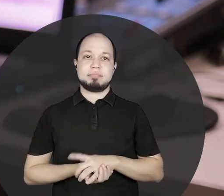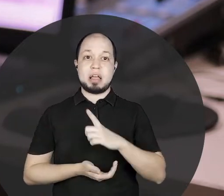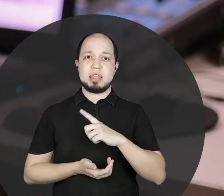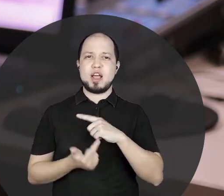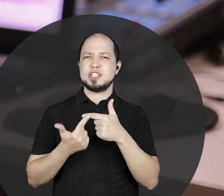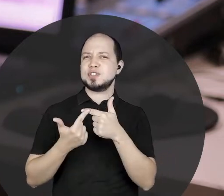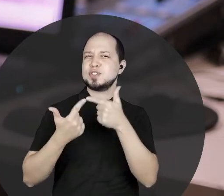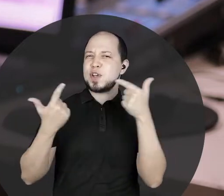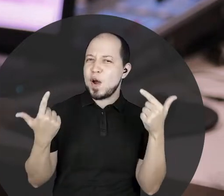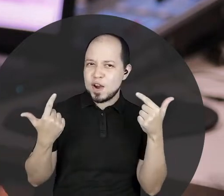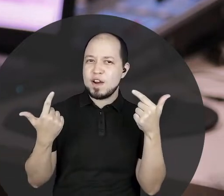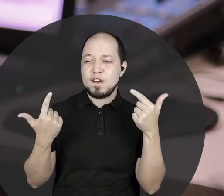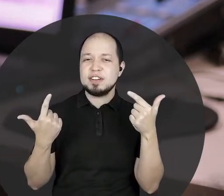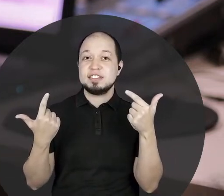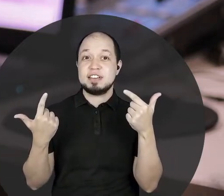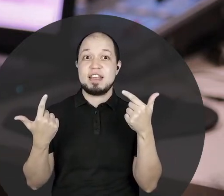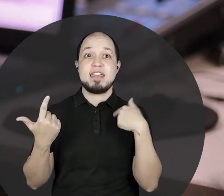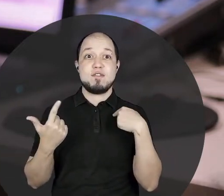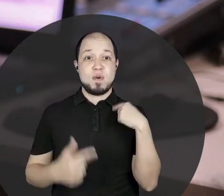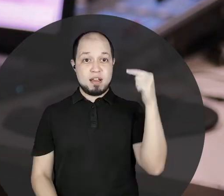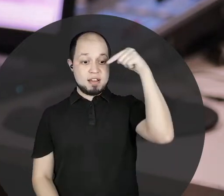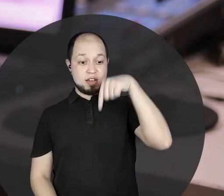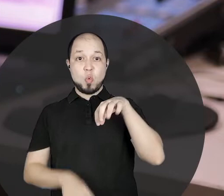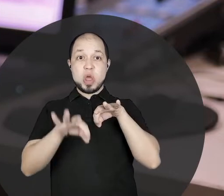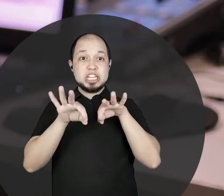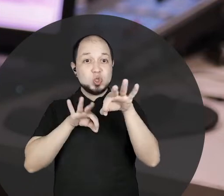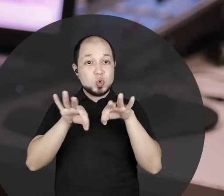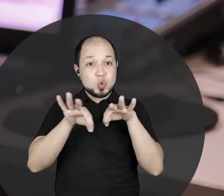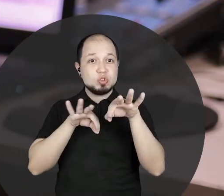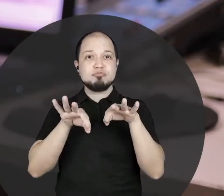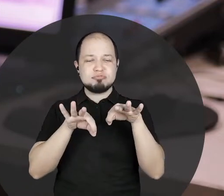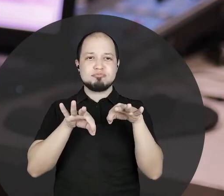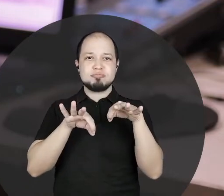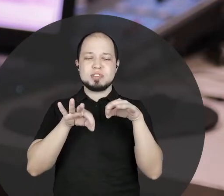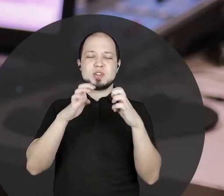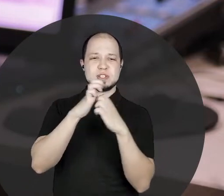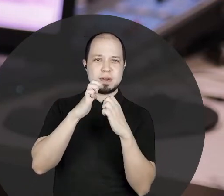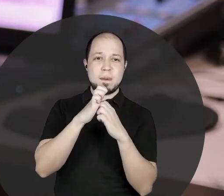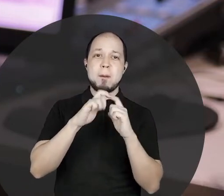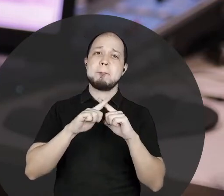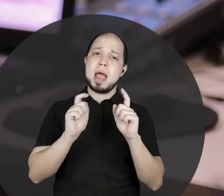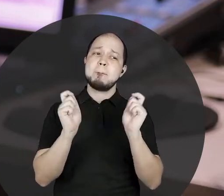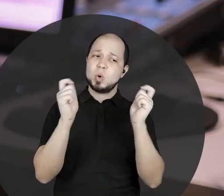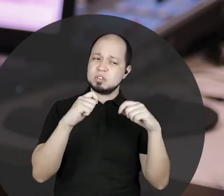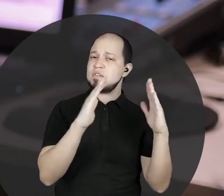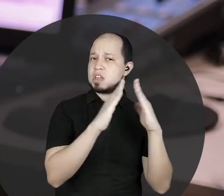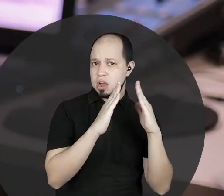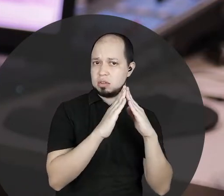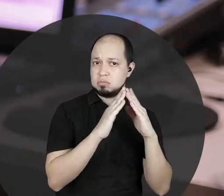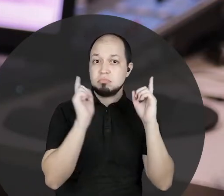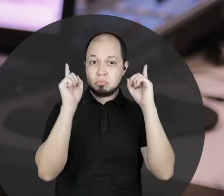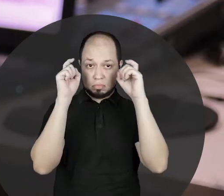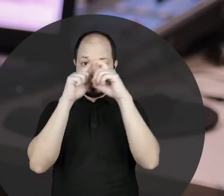sorte, né, ou então por ocasião eu estou aqui dentro do estúdio, que é o estúdio do CCBJ, mas em casa também daria para fazer. Daria mais trabalho? Daria mais